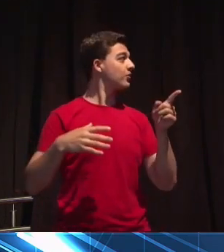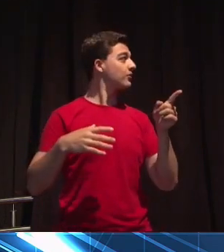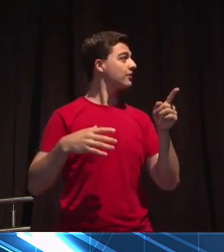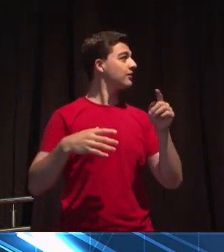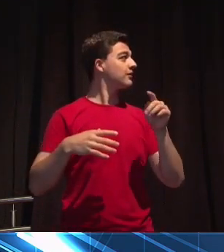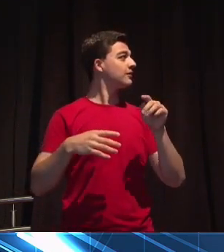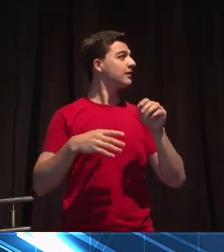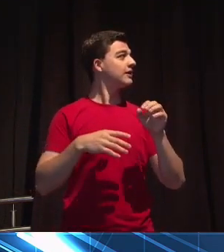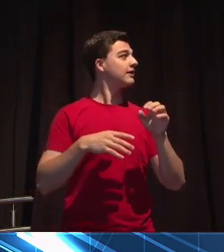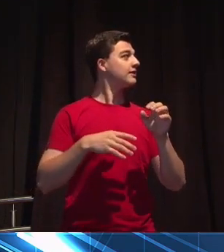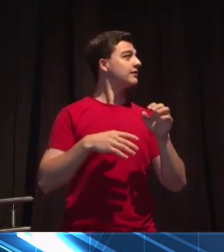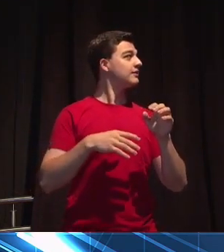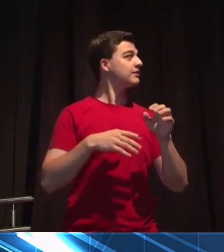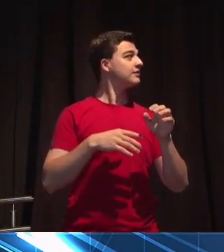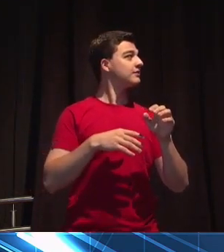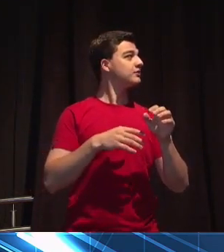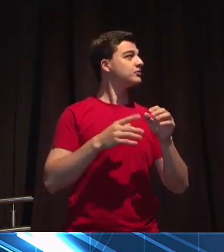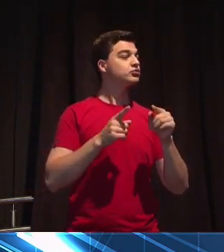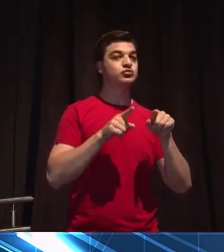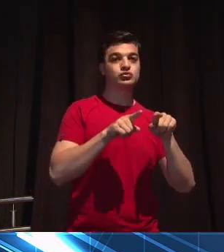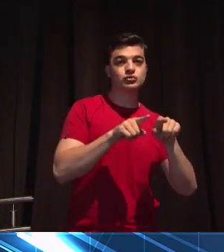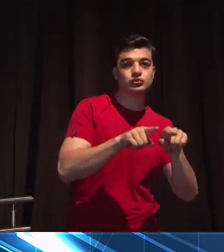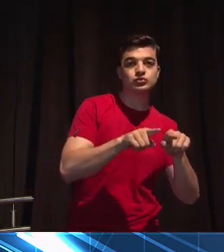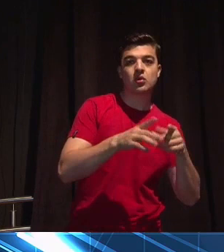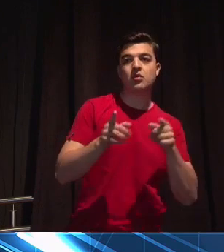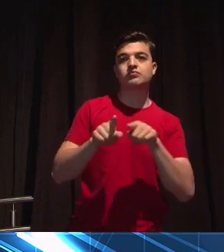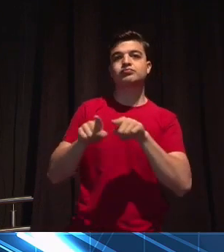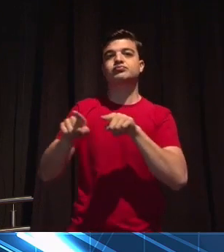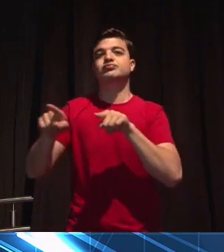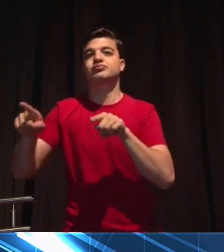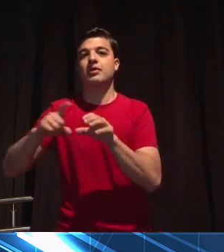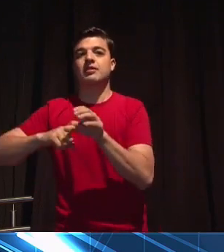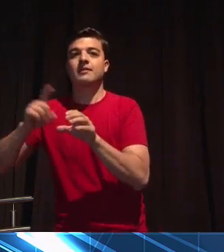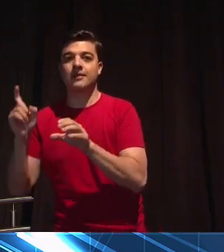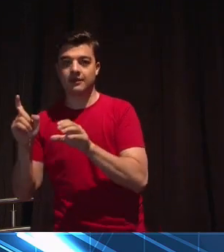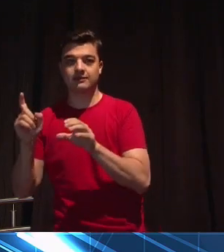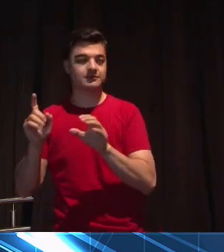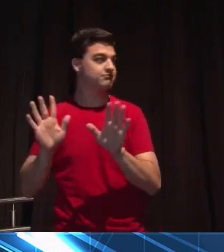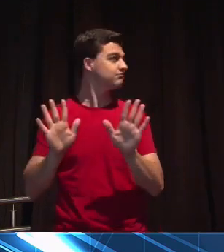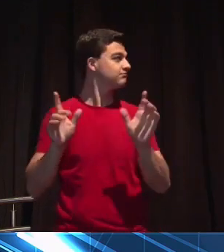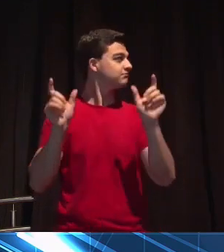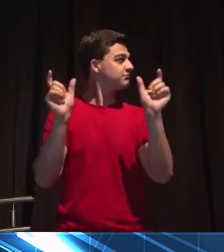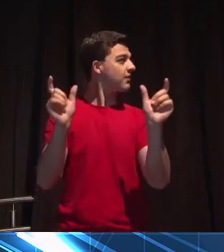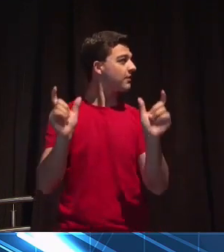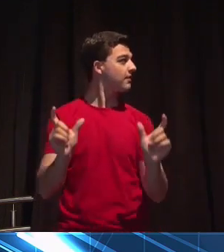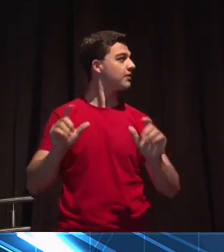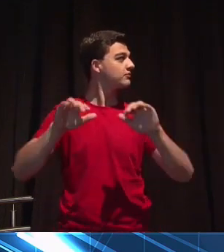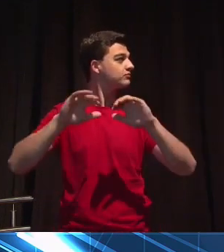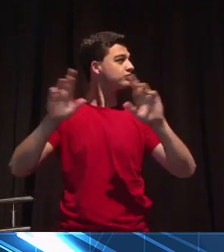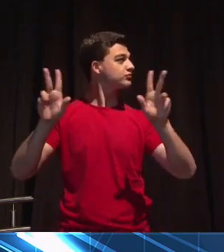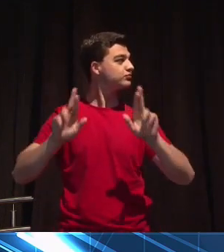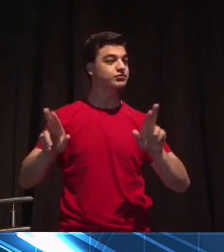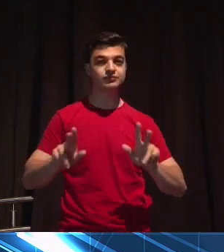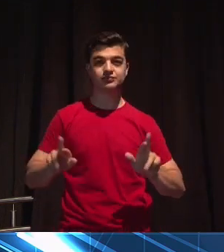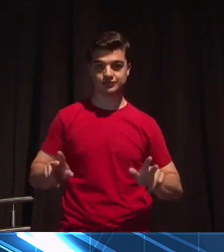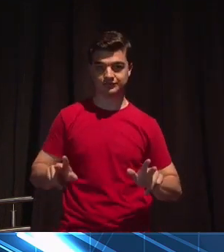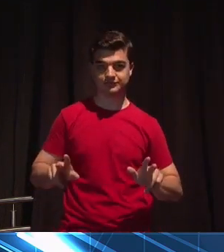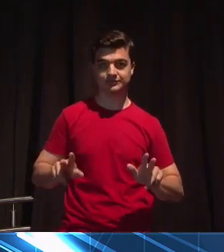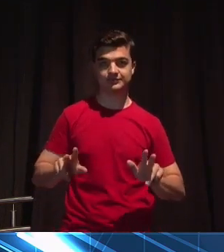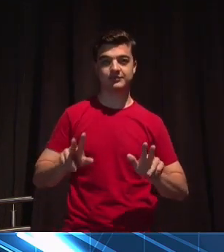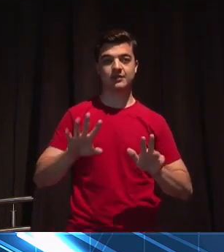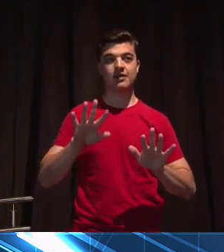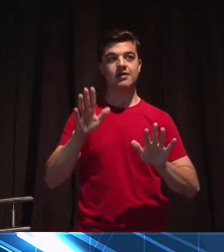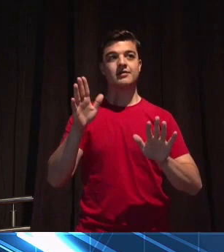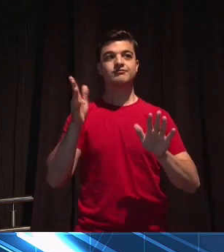é perigoso Beleza você tá Às vezes se enganando que com essa abstração você consegue trocar essas coisas então essa flexibilidade às vezes não é verdade